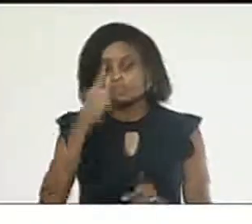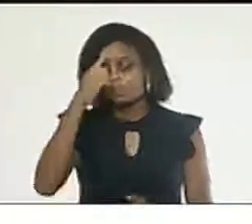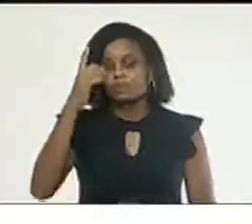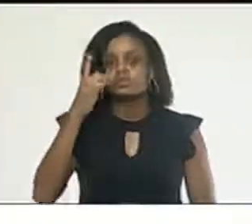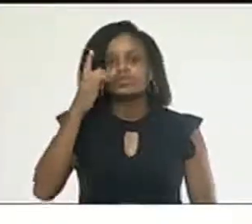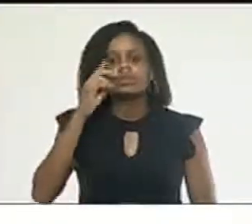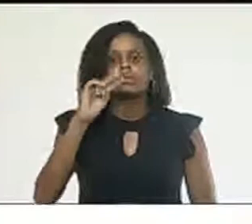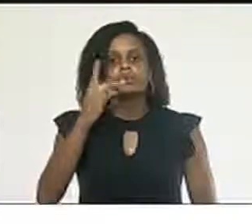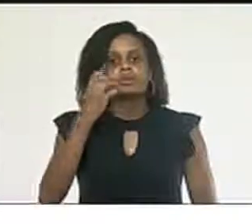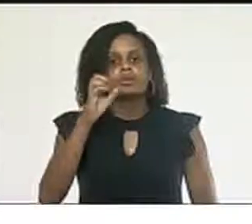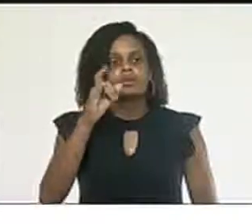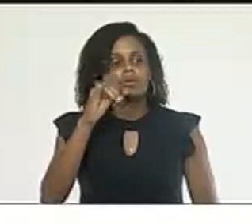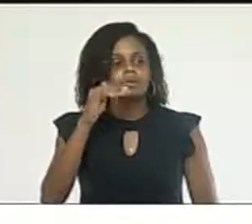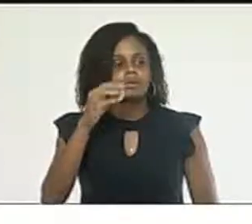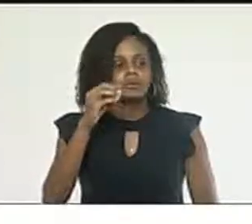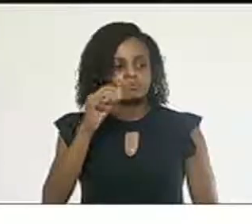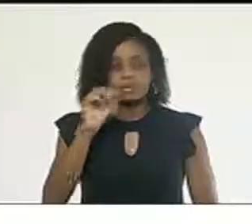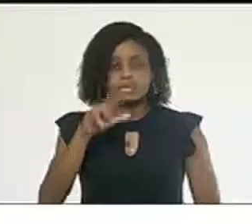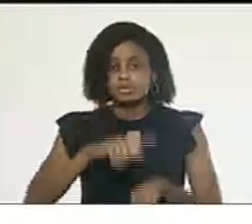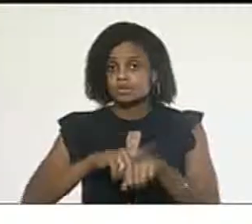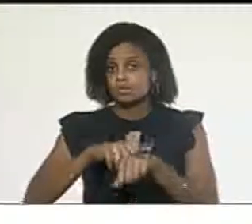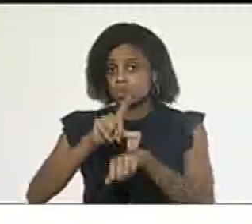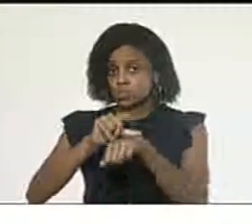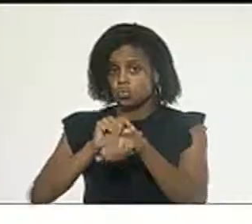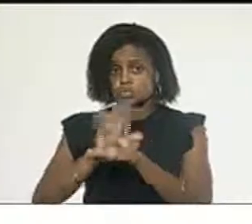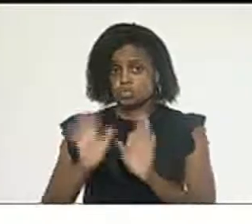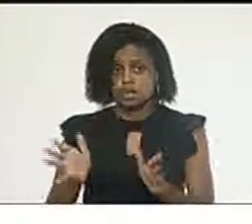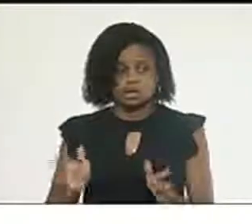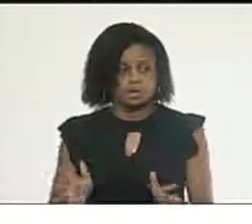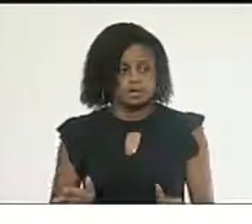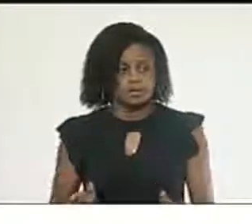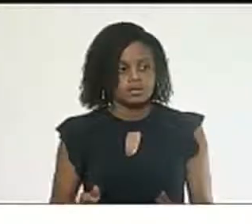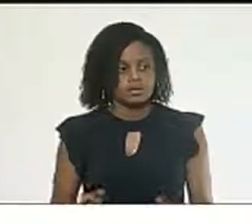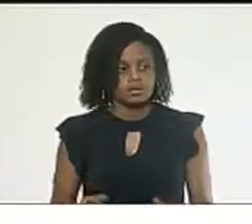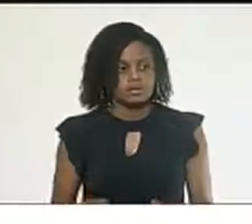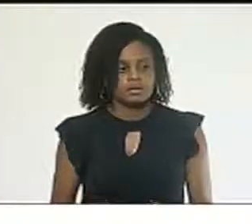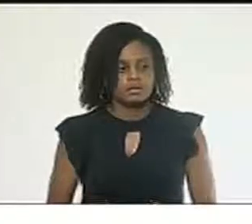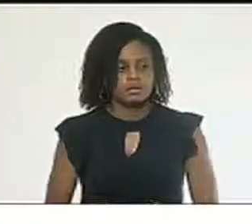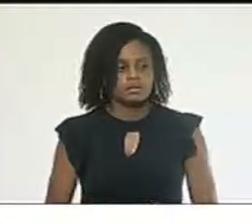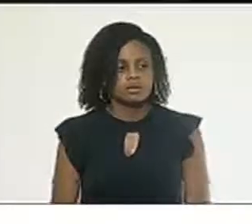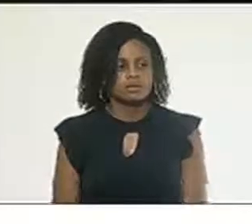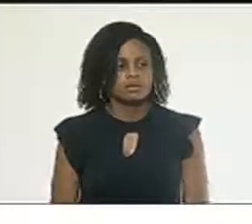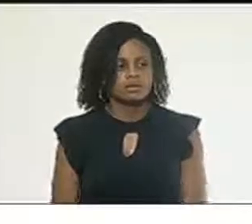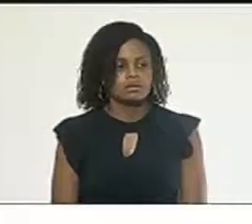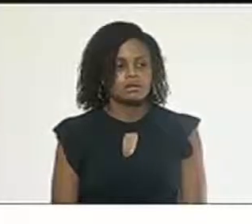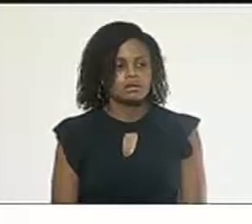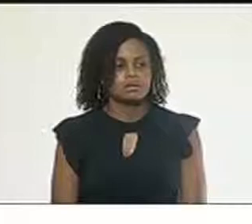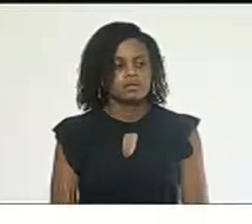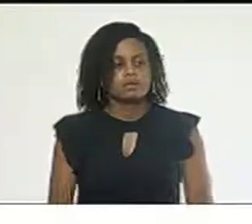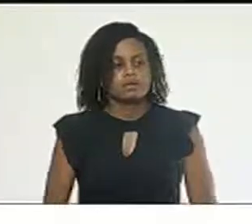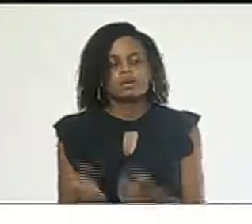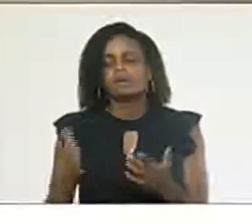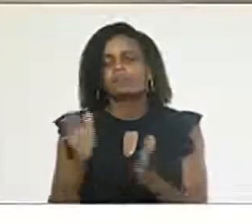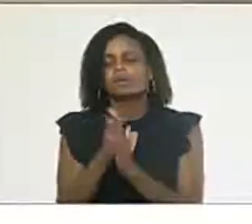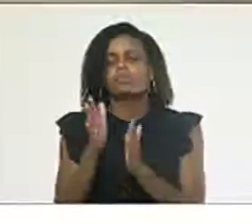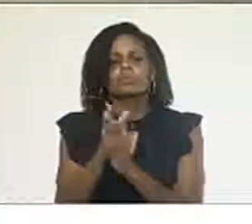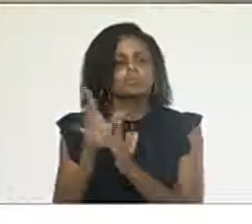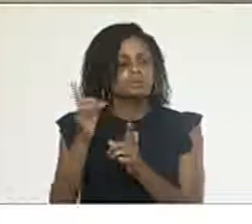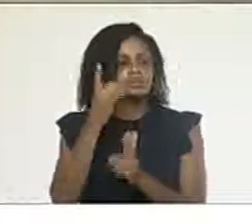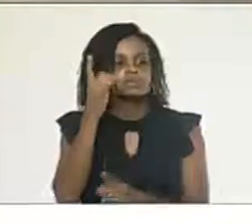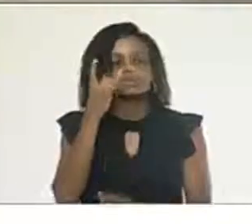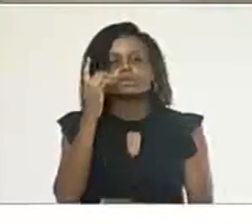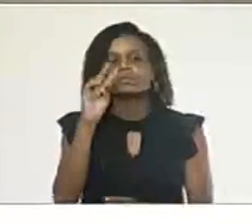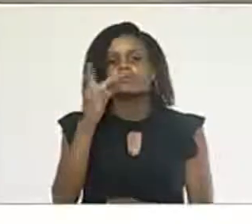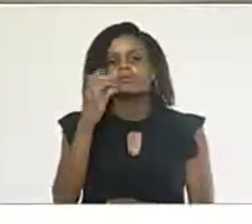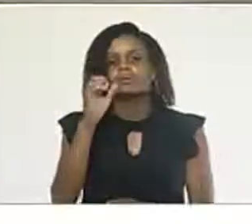o tempo de Vossa Excelência já esgotou. Ser breve, evitar que eu me inscreva. Só quero parabenizar o deputado Eliomar Coelho. Acho que a